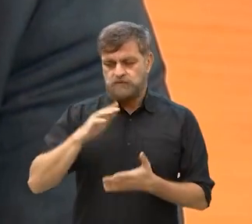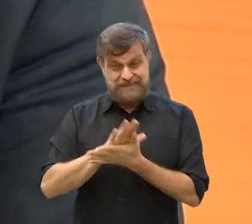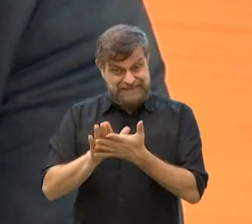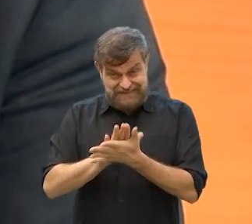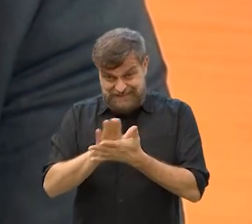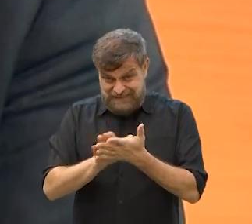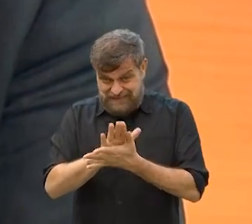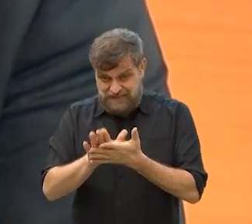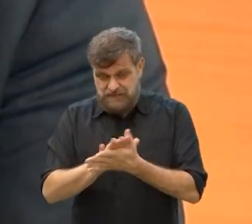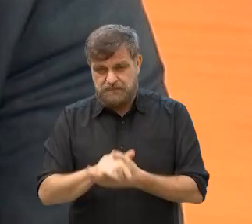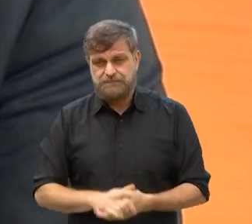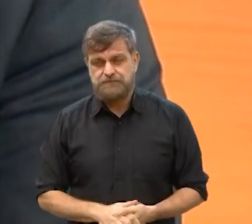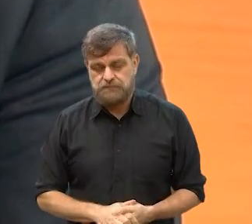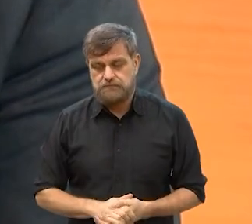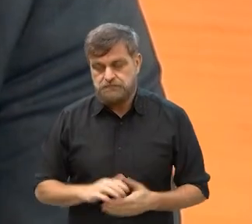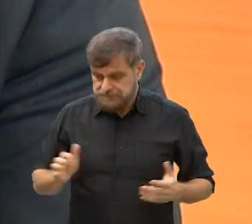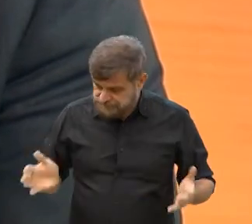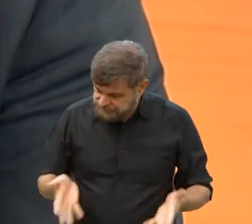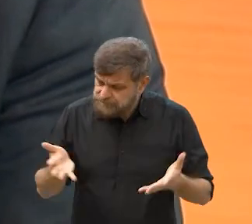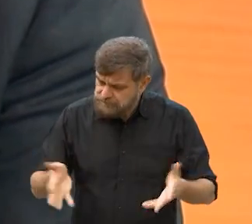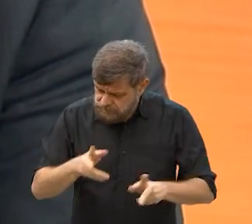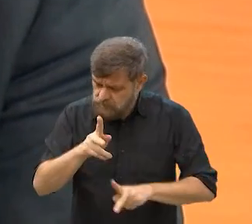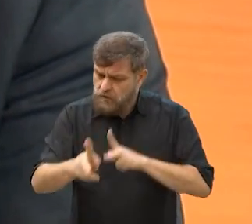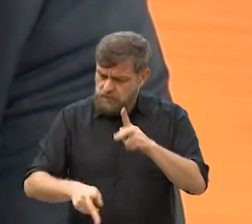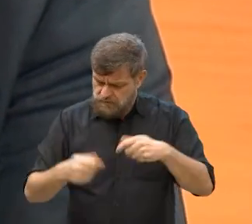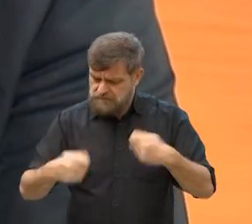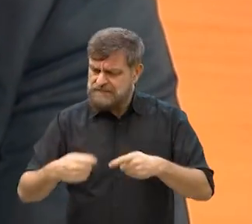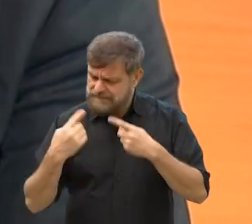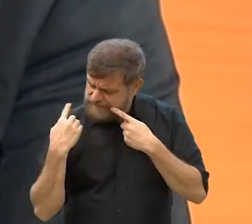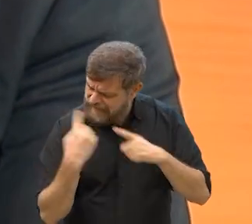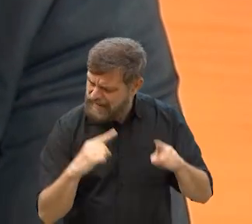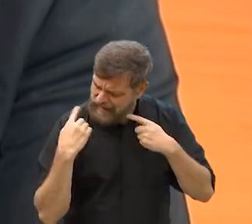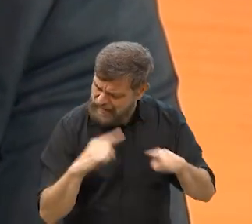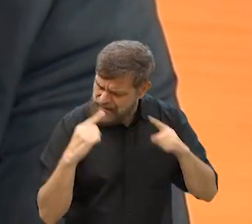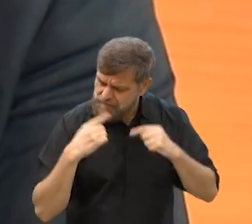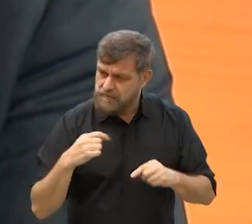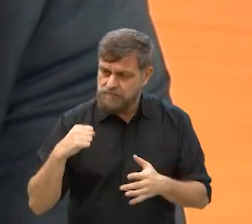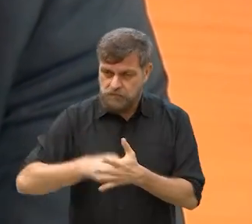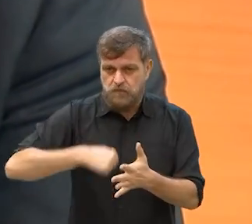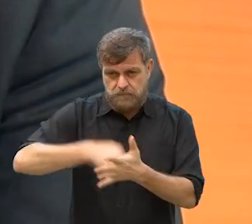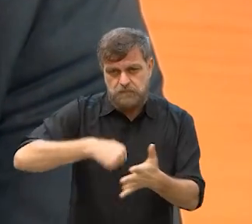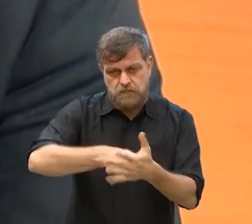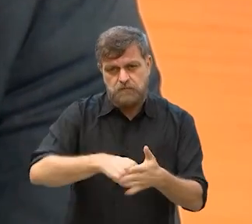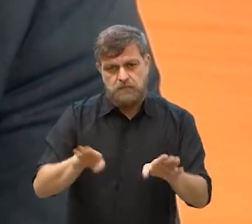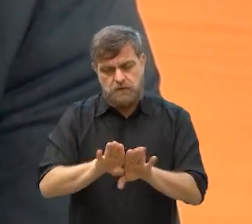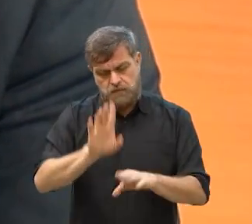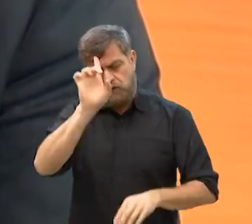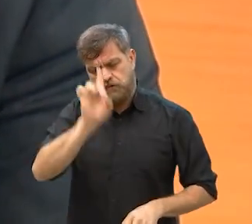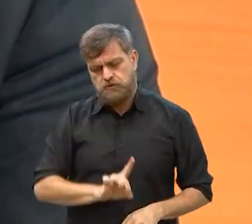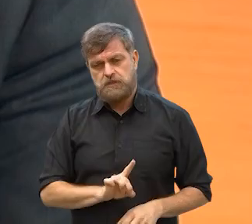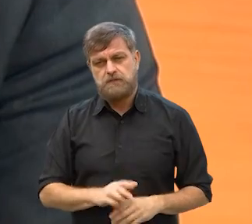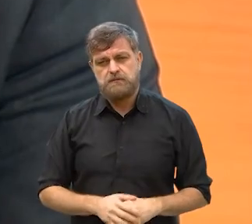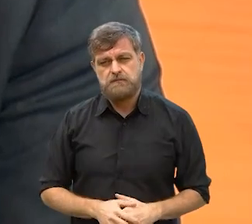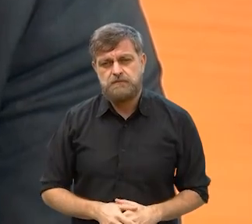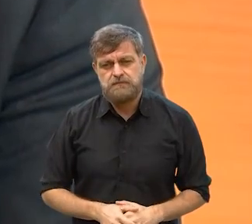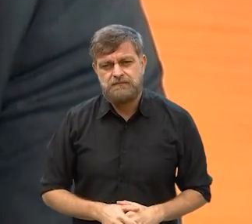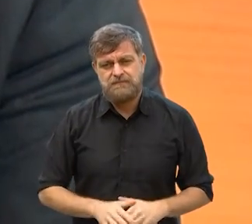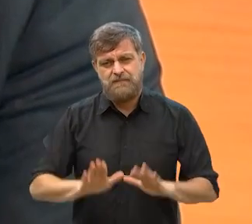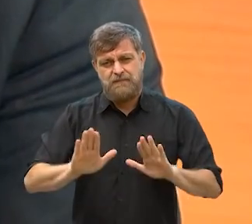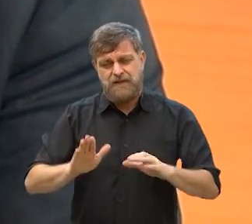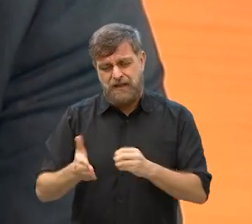disso, e incentivamos que seja feito, que seja cobrado mesmo os seus direitos.